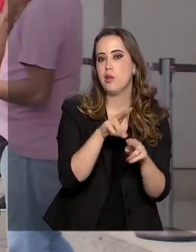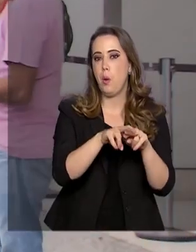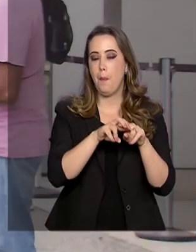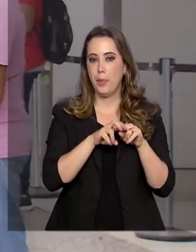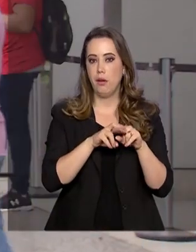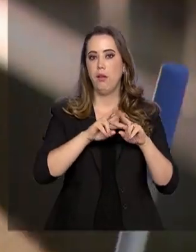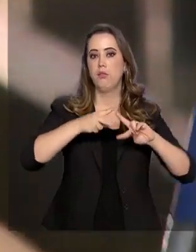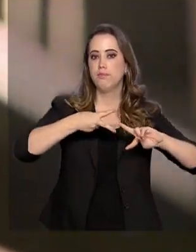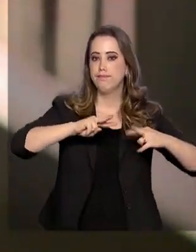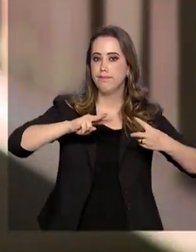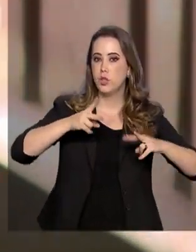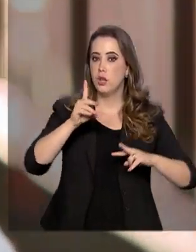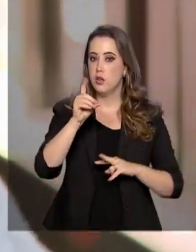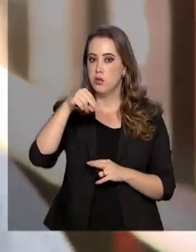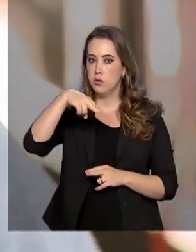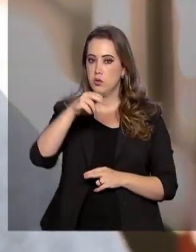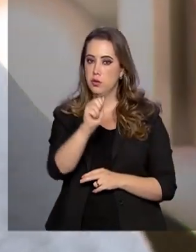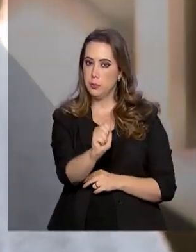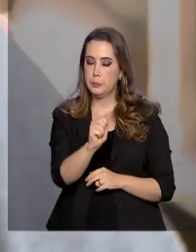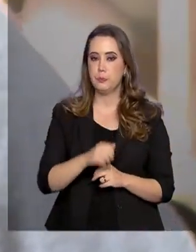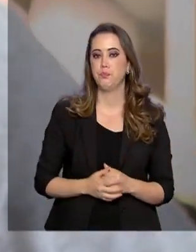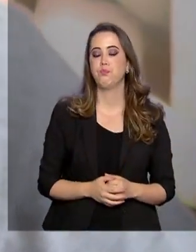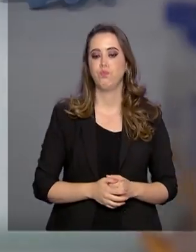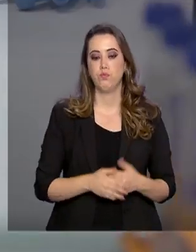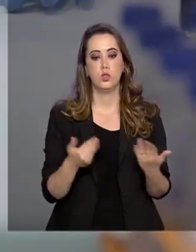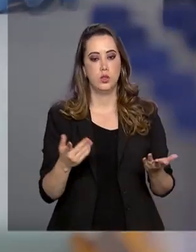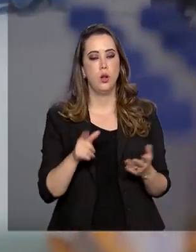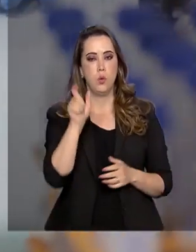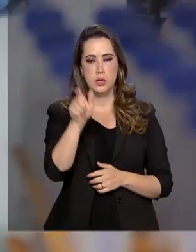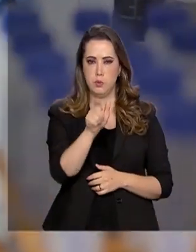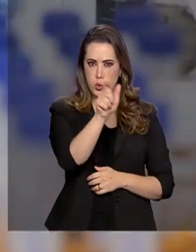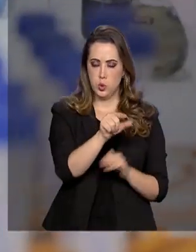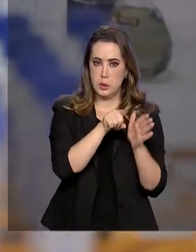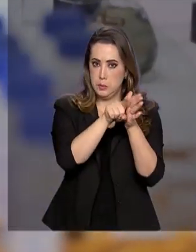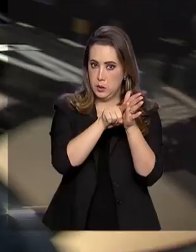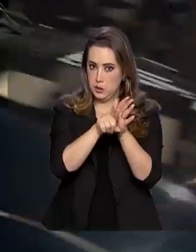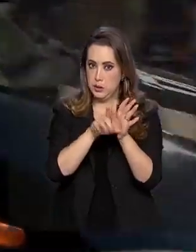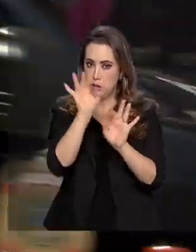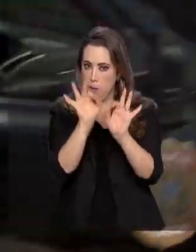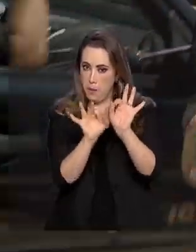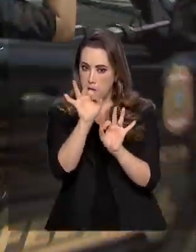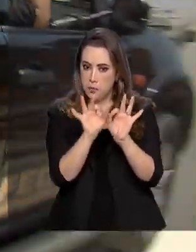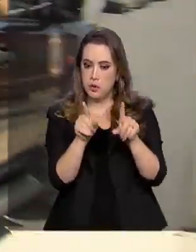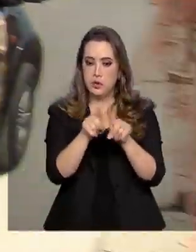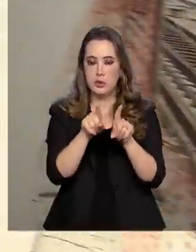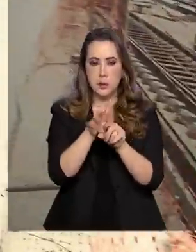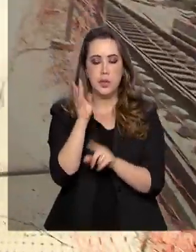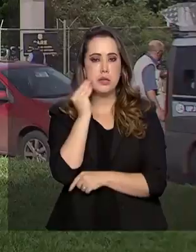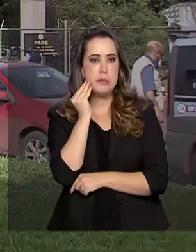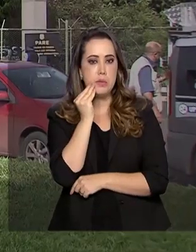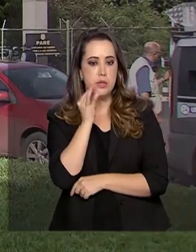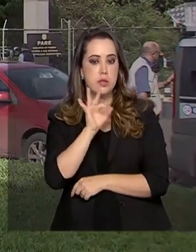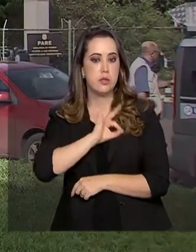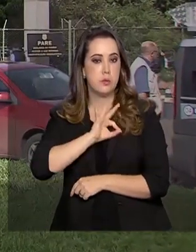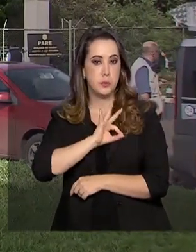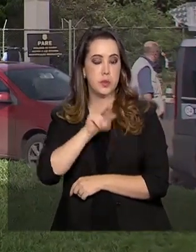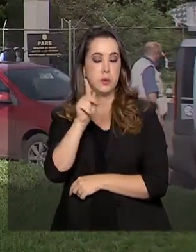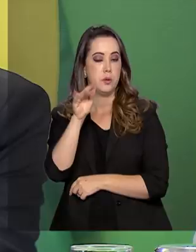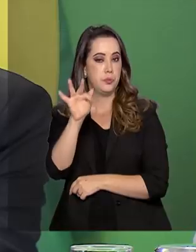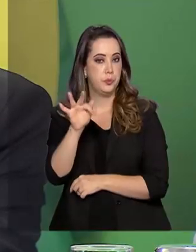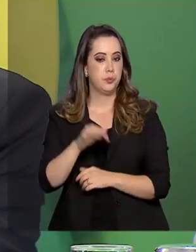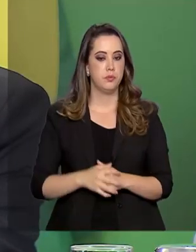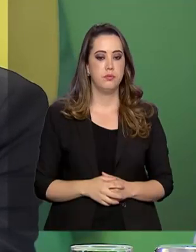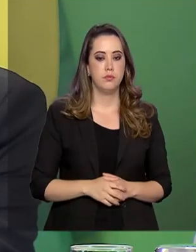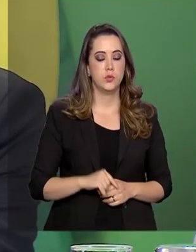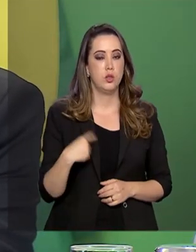de exames de DNA. Para isso, os pesquisadores poderão contar com a estrutura e a experiência da Polícia Federal.